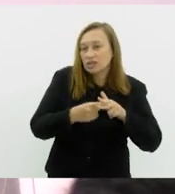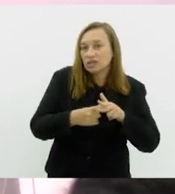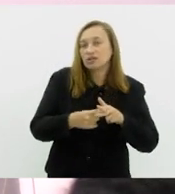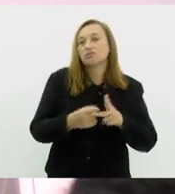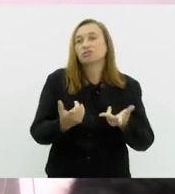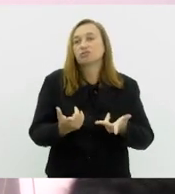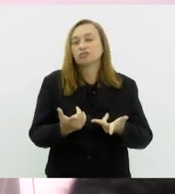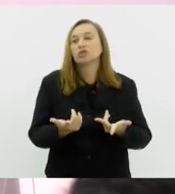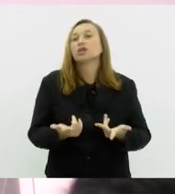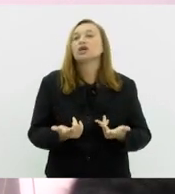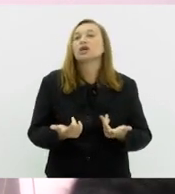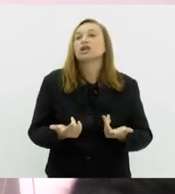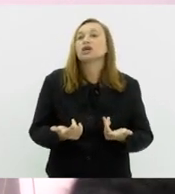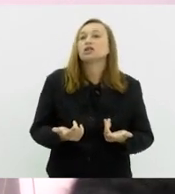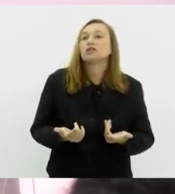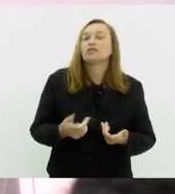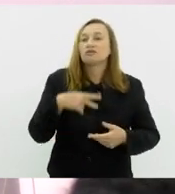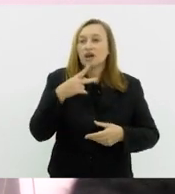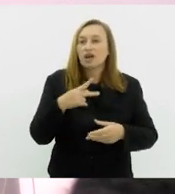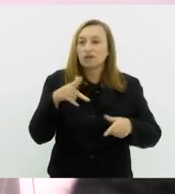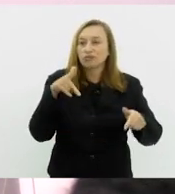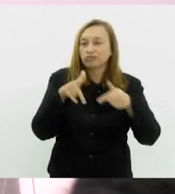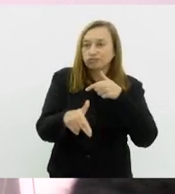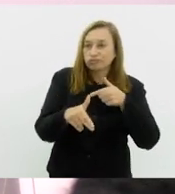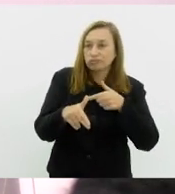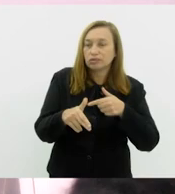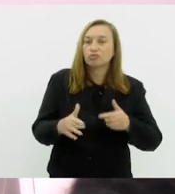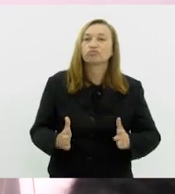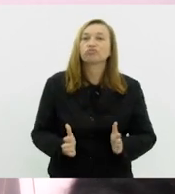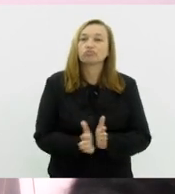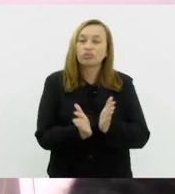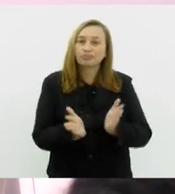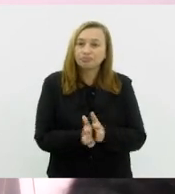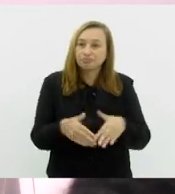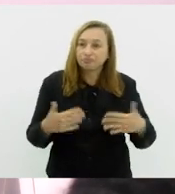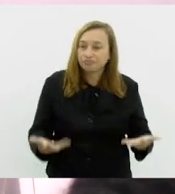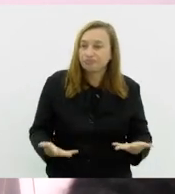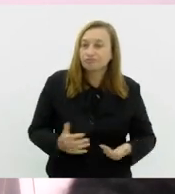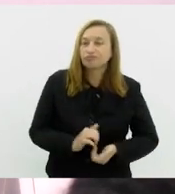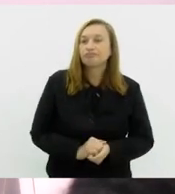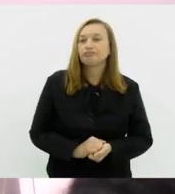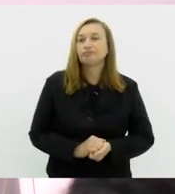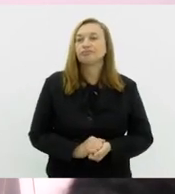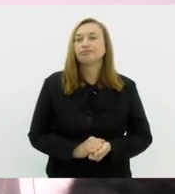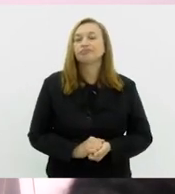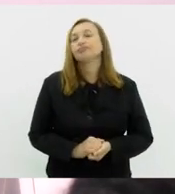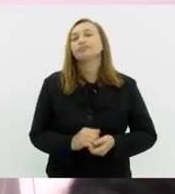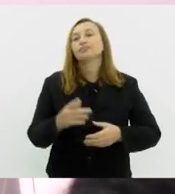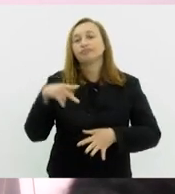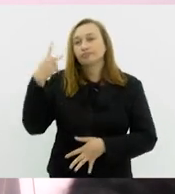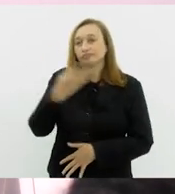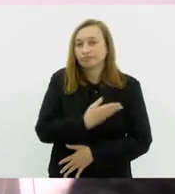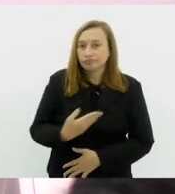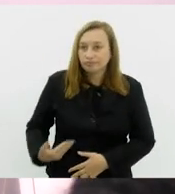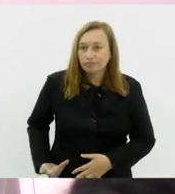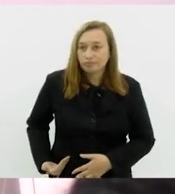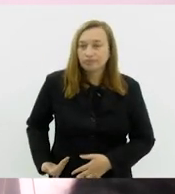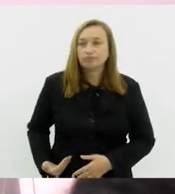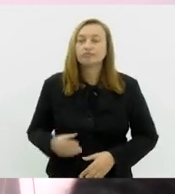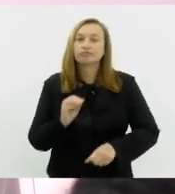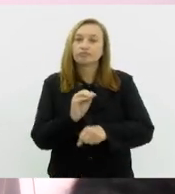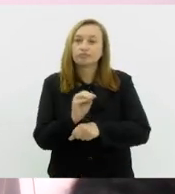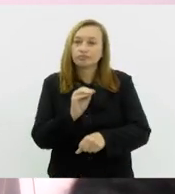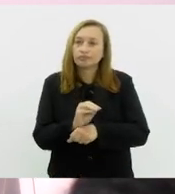raiz, e a gente precisa falar, sim, de interrupção de ciclos de pobreza. E a centralidade dessas políticas públicas, centralidade das políticas públicas do